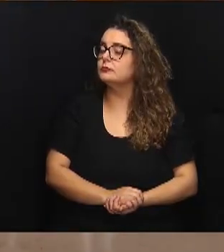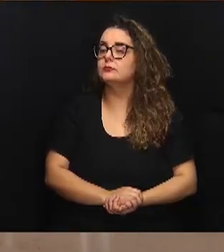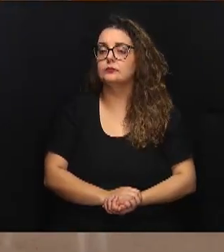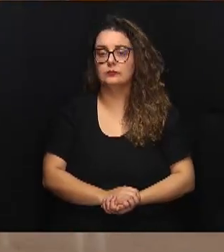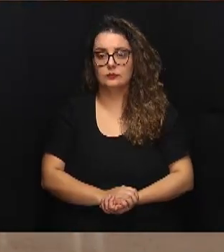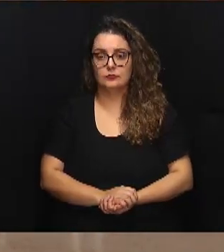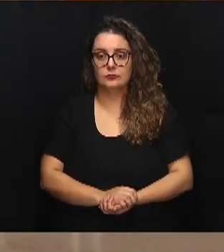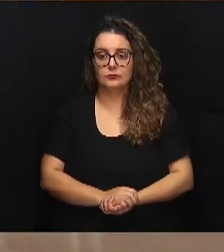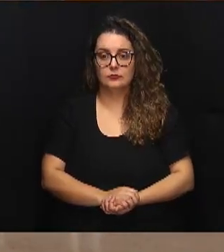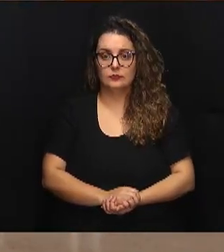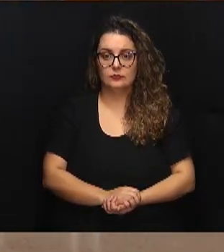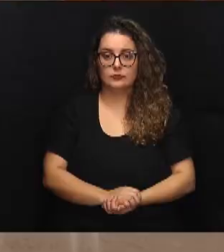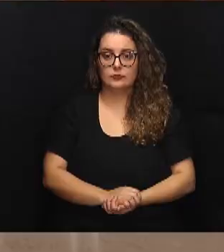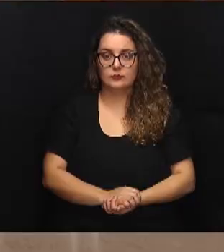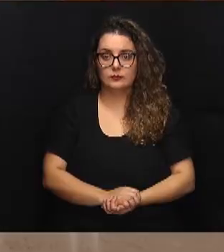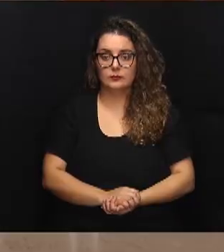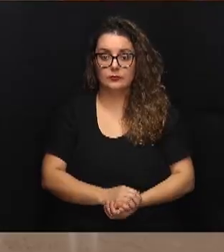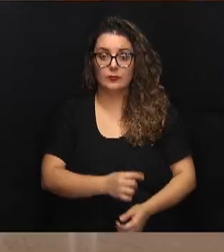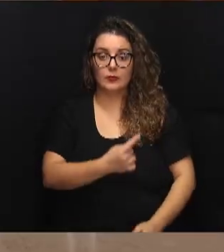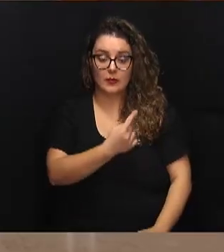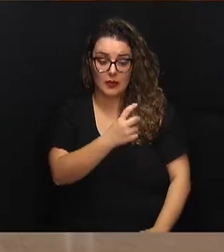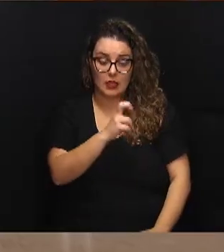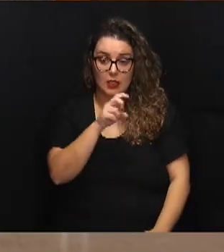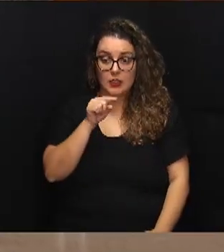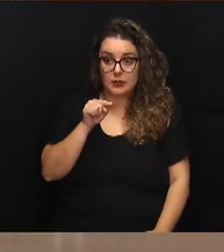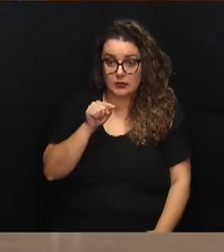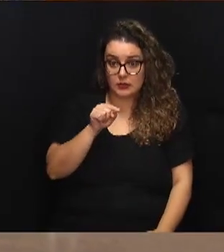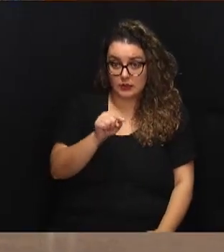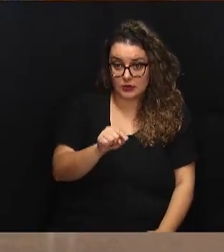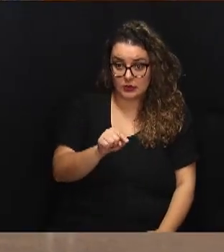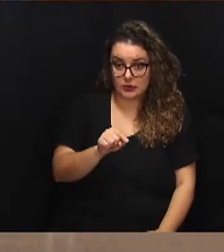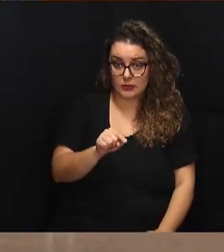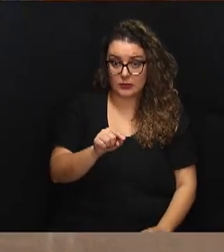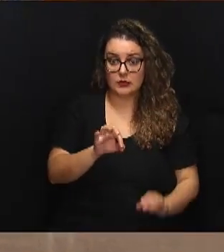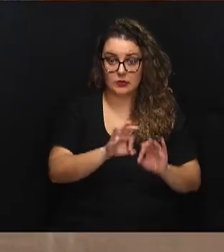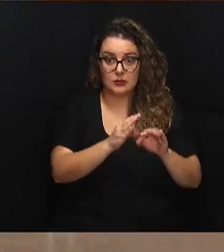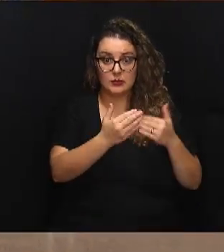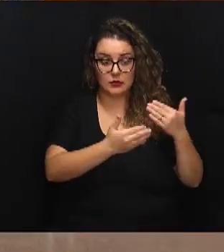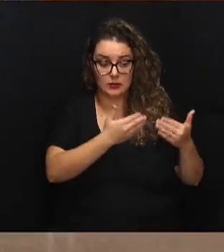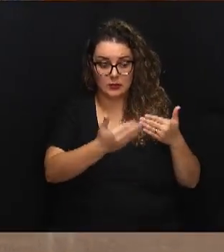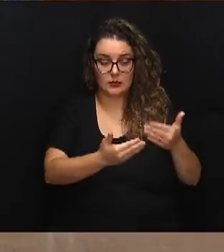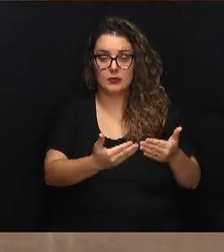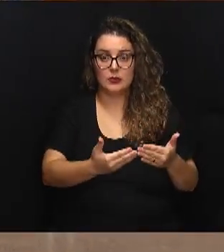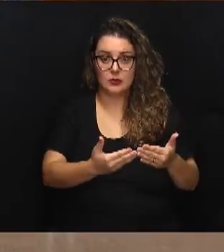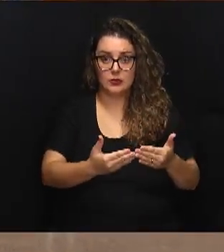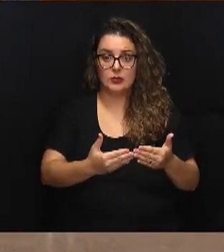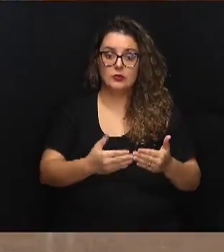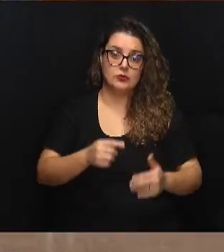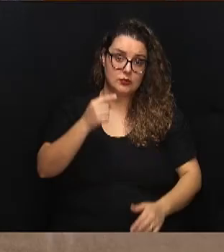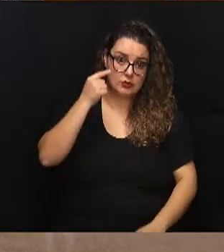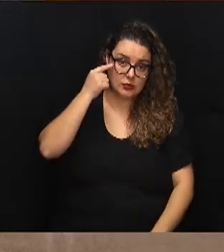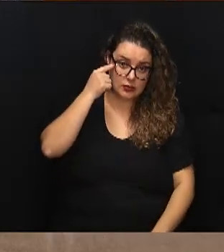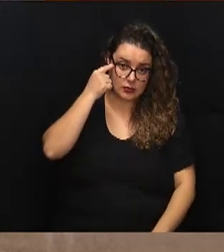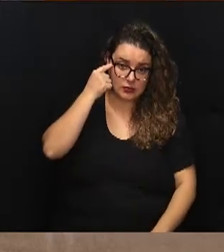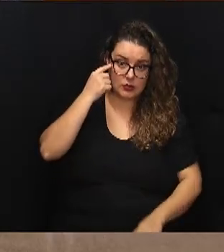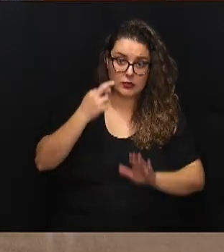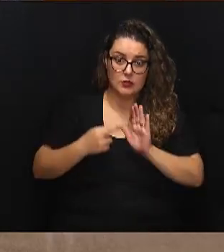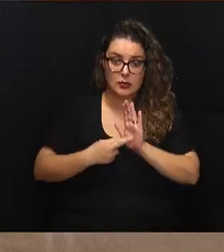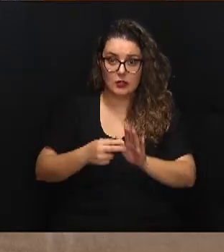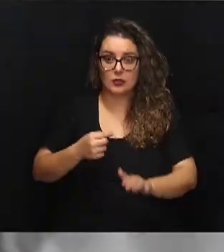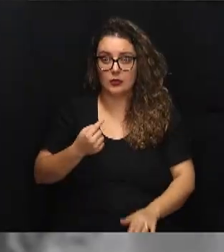São cerca de 15 mil descendentes japoneses, que representam um pouco mais